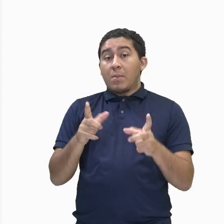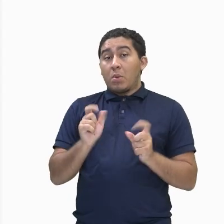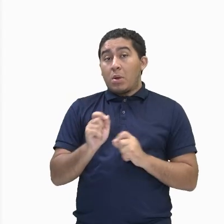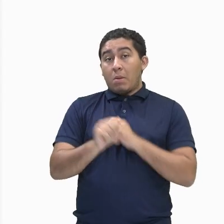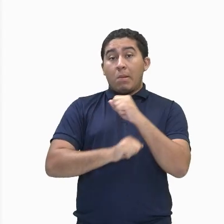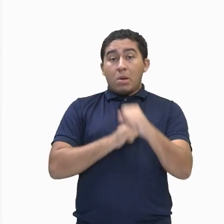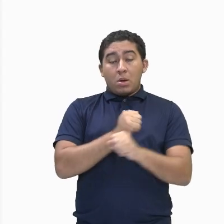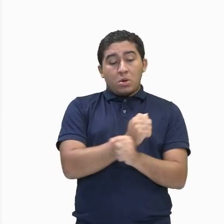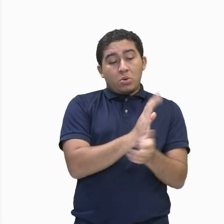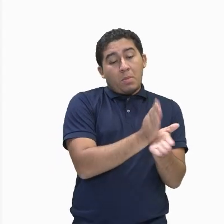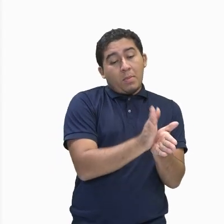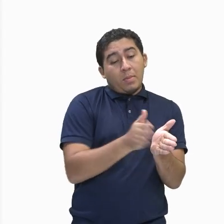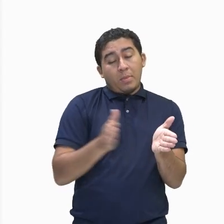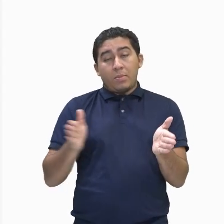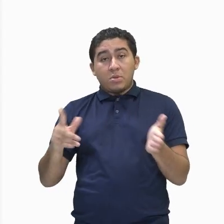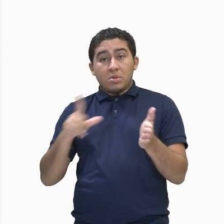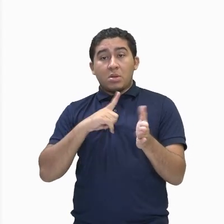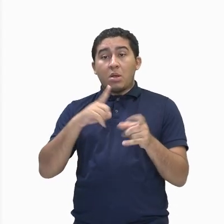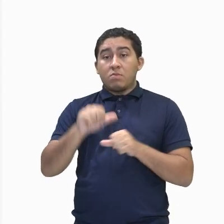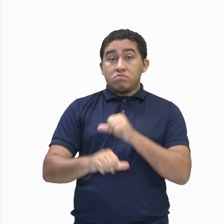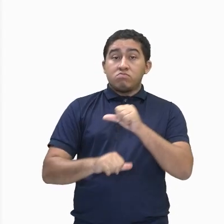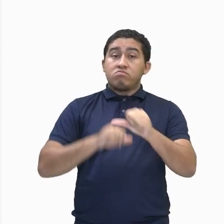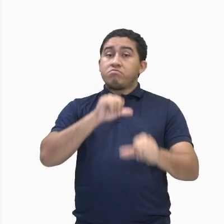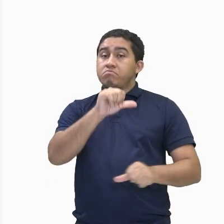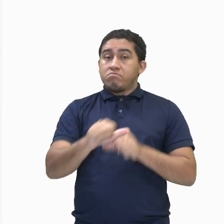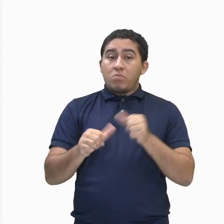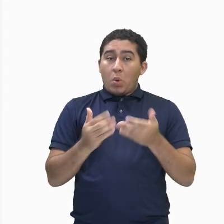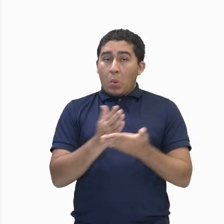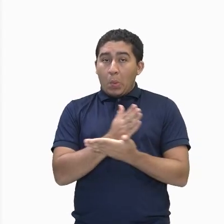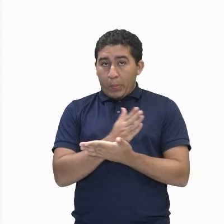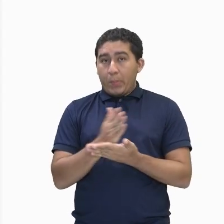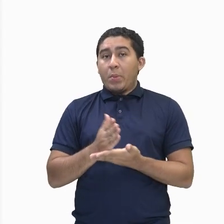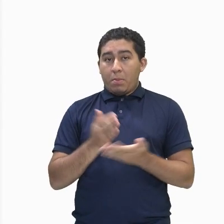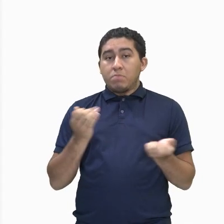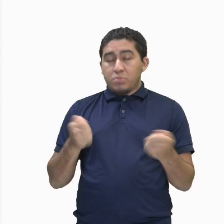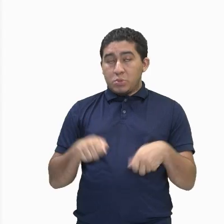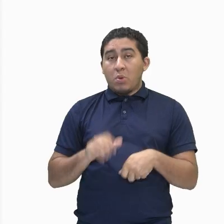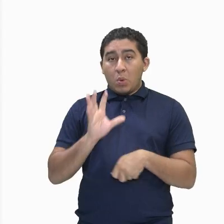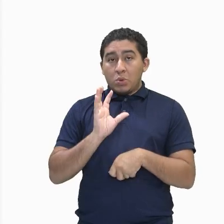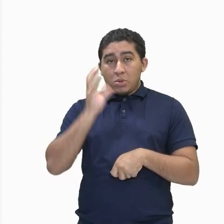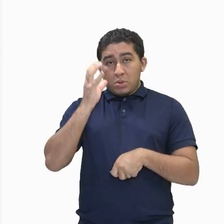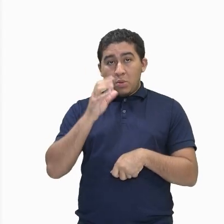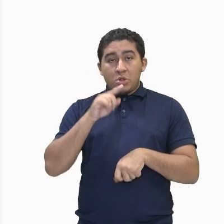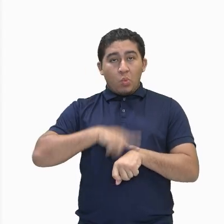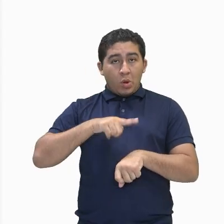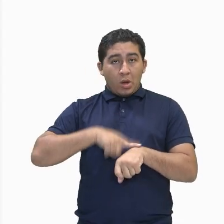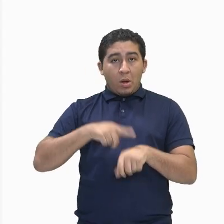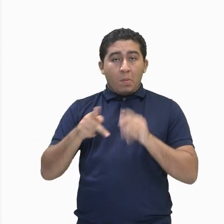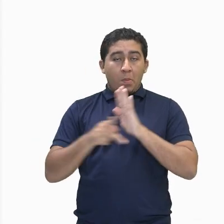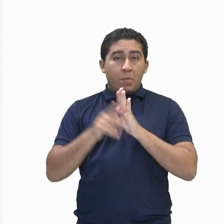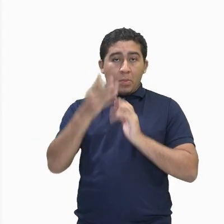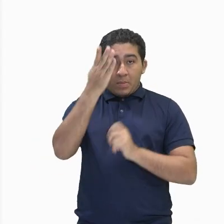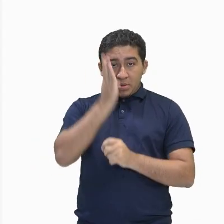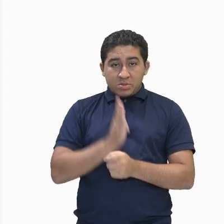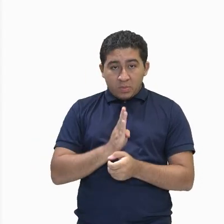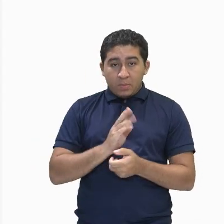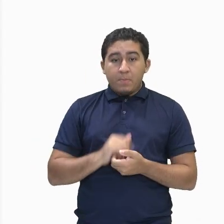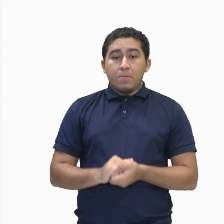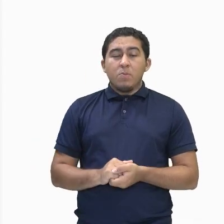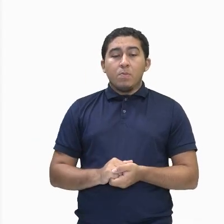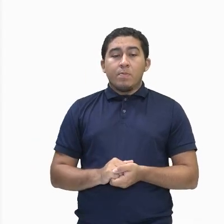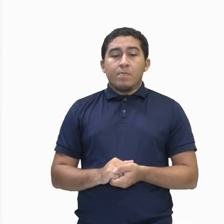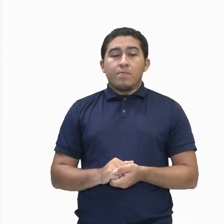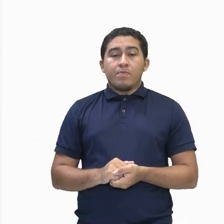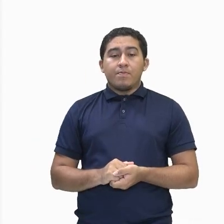foram feitas, né, algumas mudanças também nos fusos horários do Brasil. E, por fim,